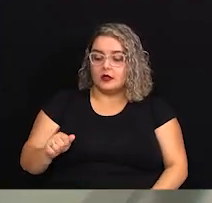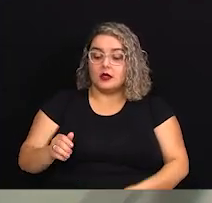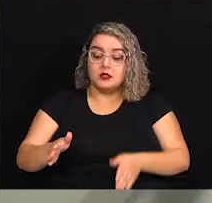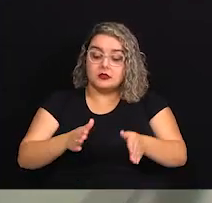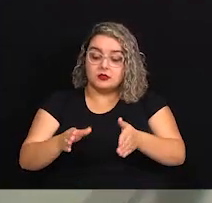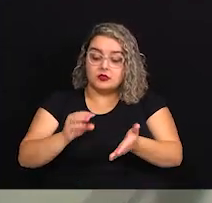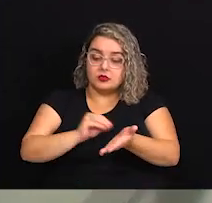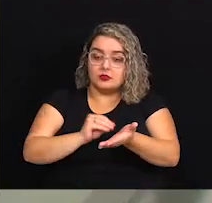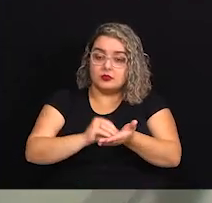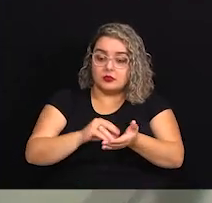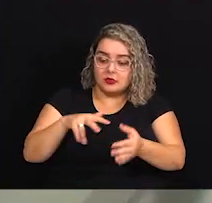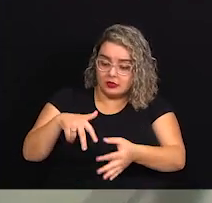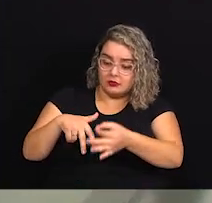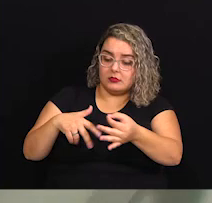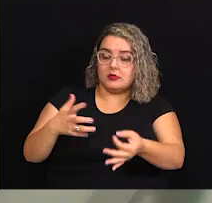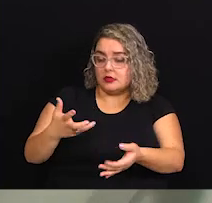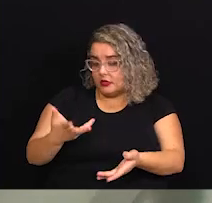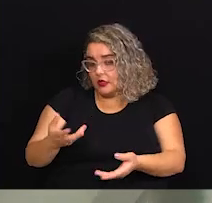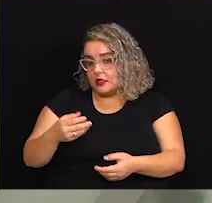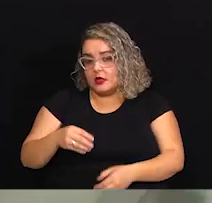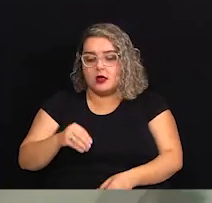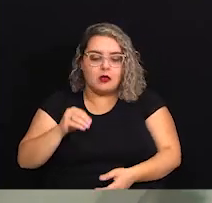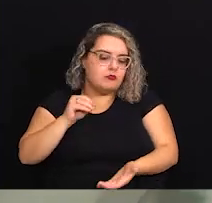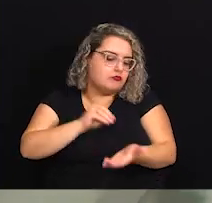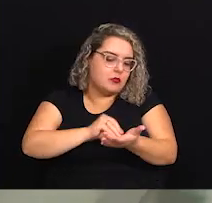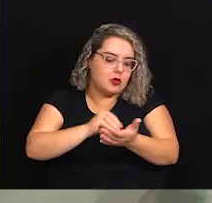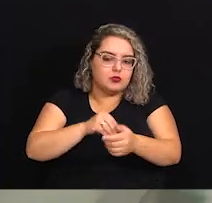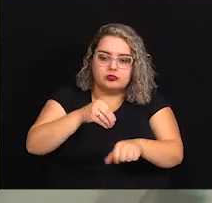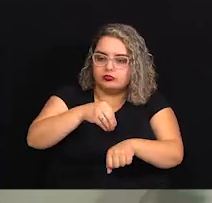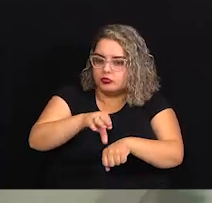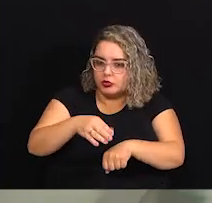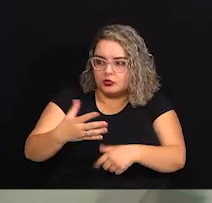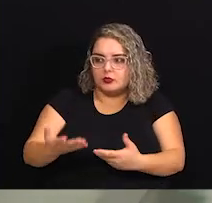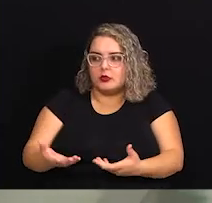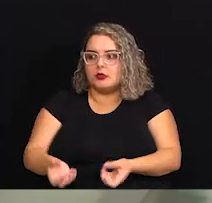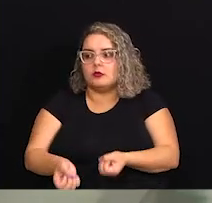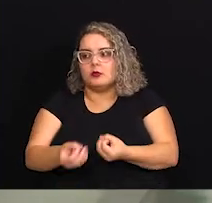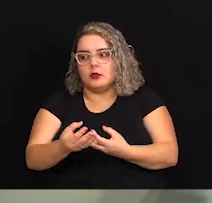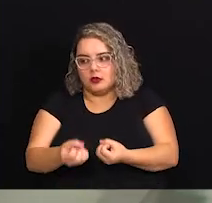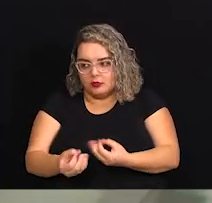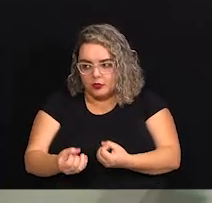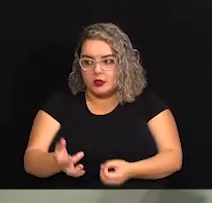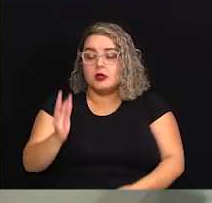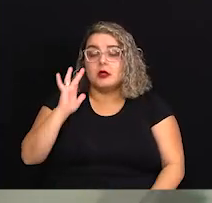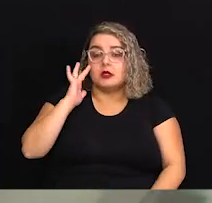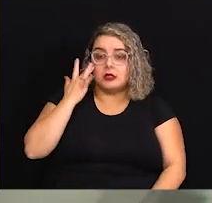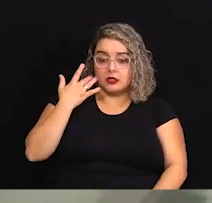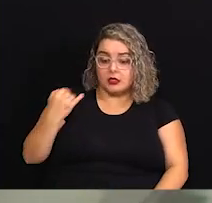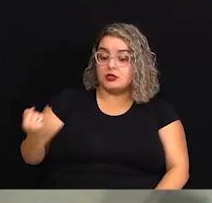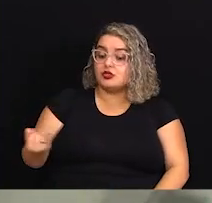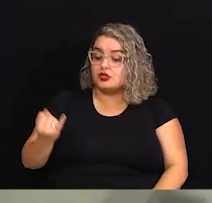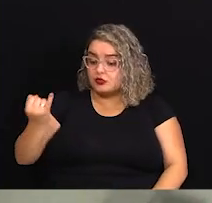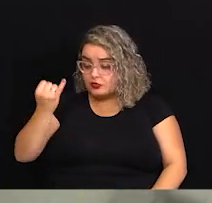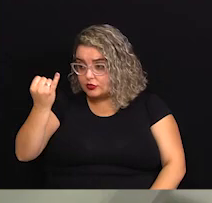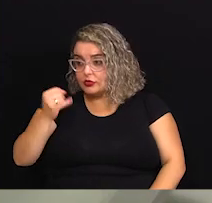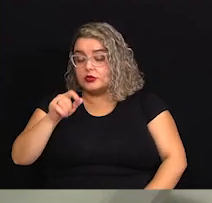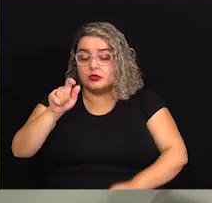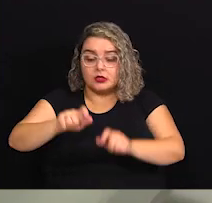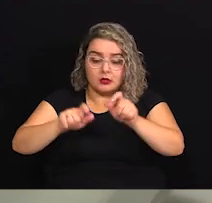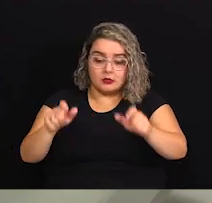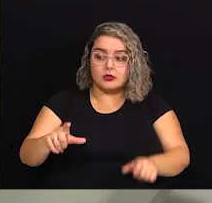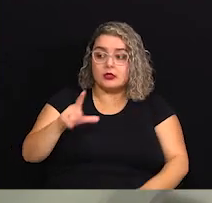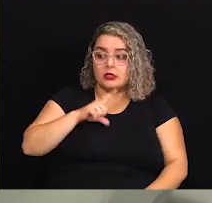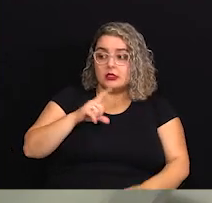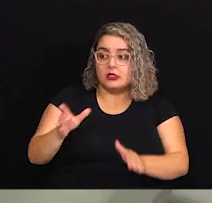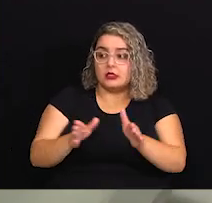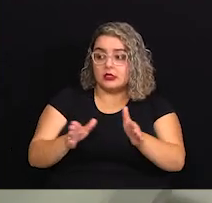último momento aqui, se você quiser dar uma última dica, uma informação que você acha necessária que a pessoa tenha